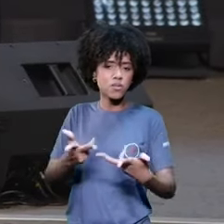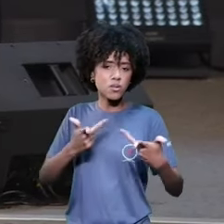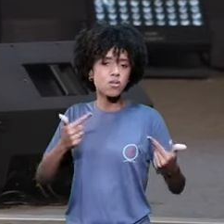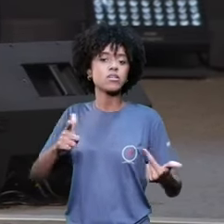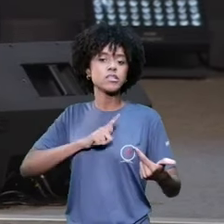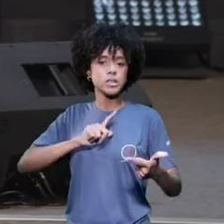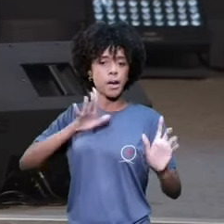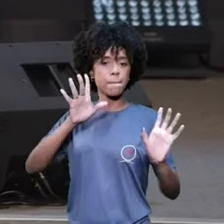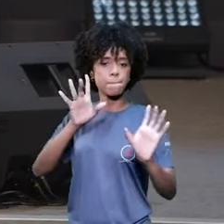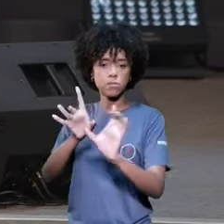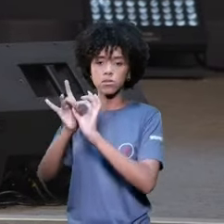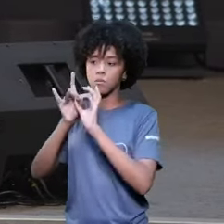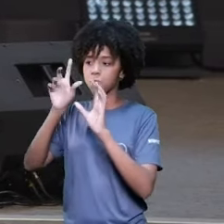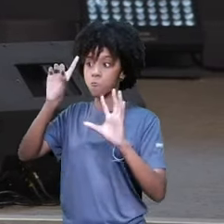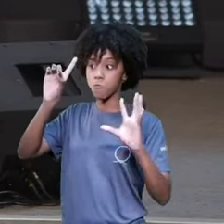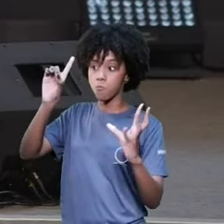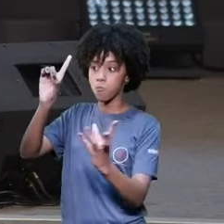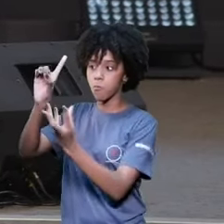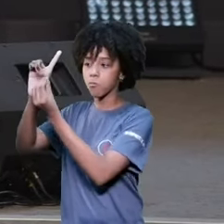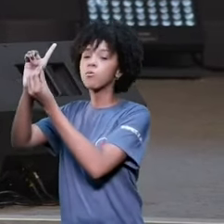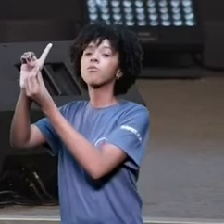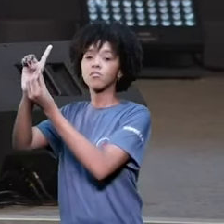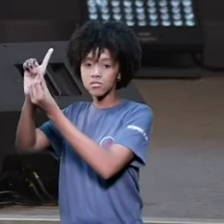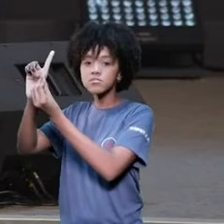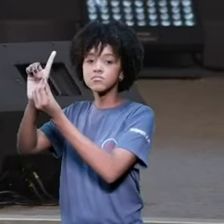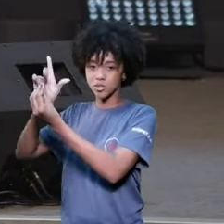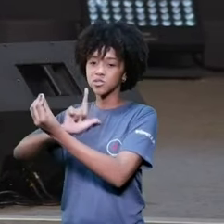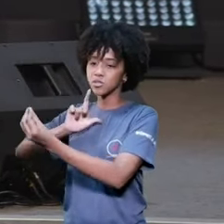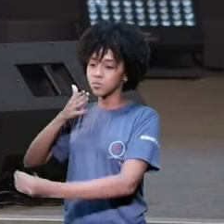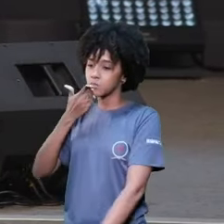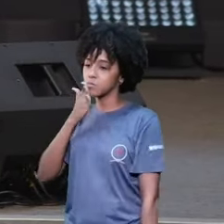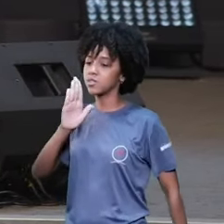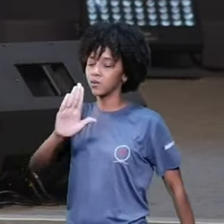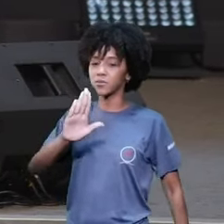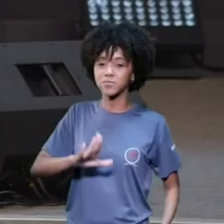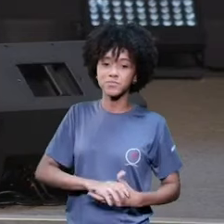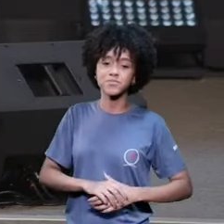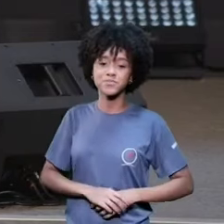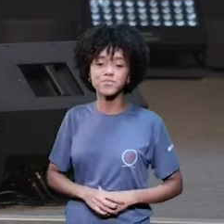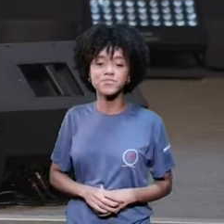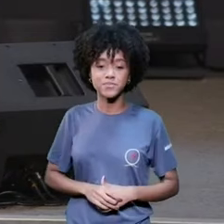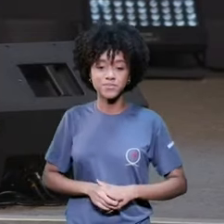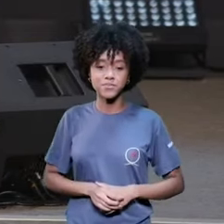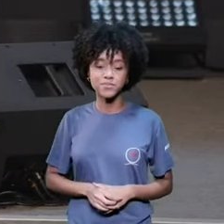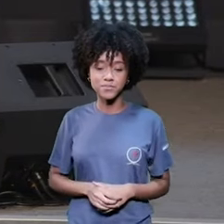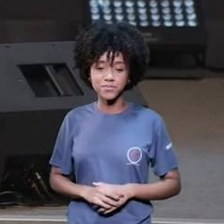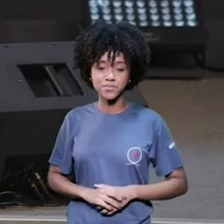aliança, levantava altares e carregava promessa. Aliança, altar e promessa.